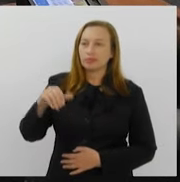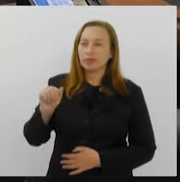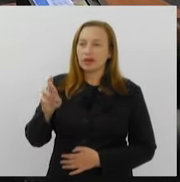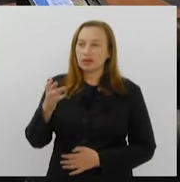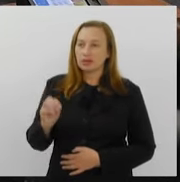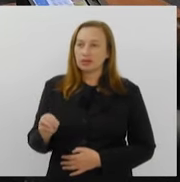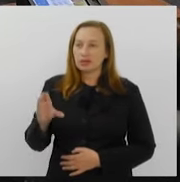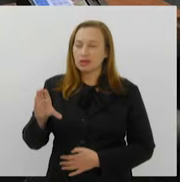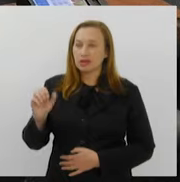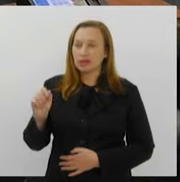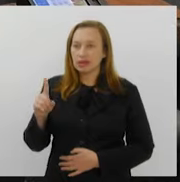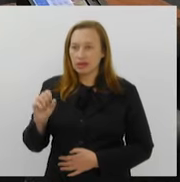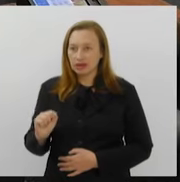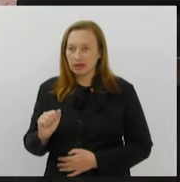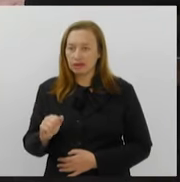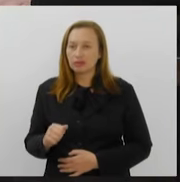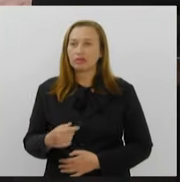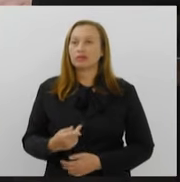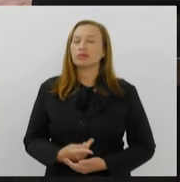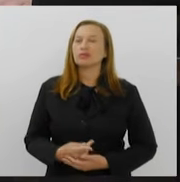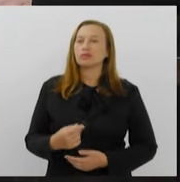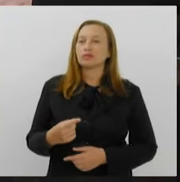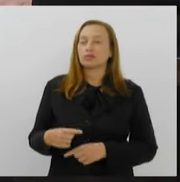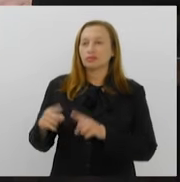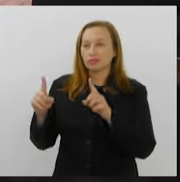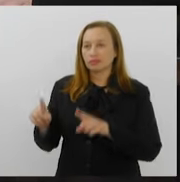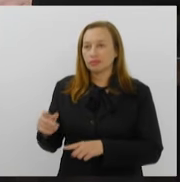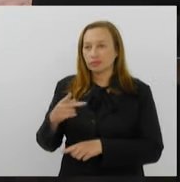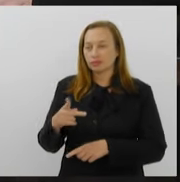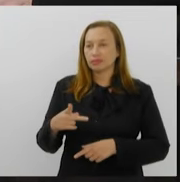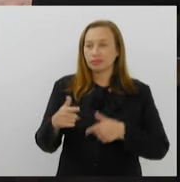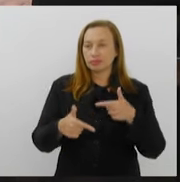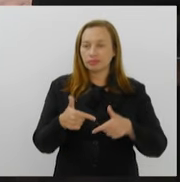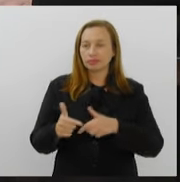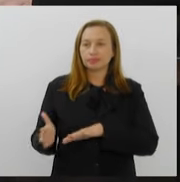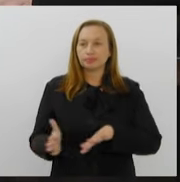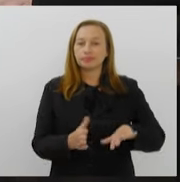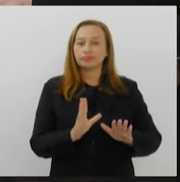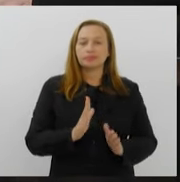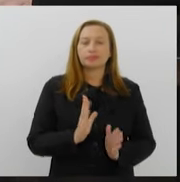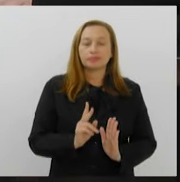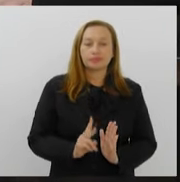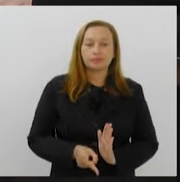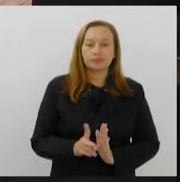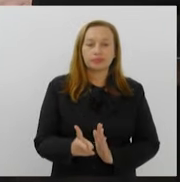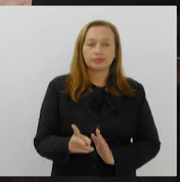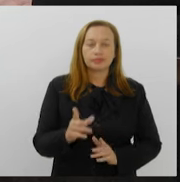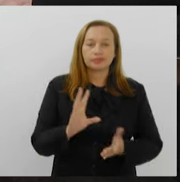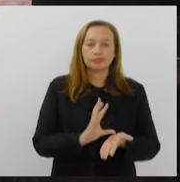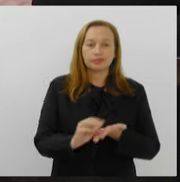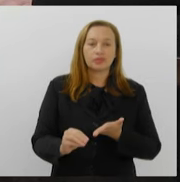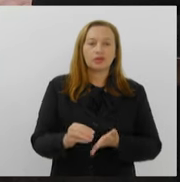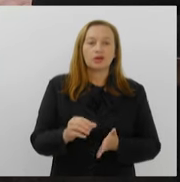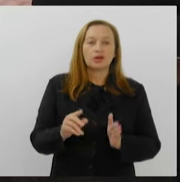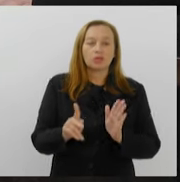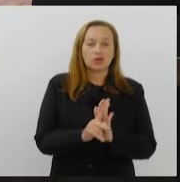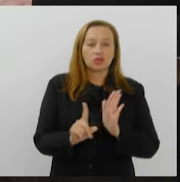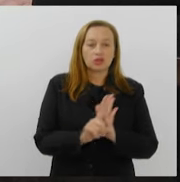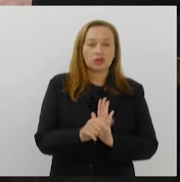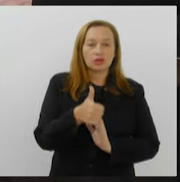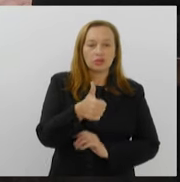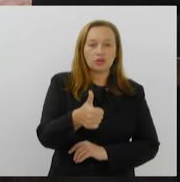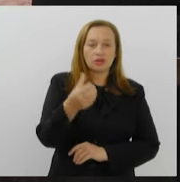falecido trabalhava. Seguindo a nossa pauta, projeto de lei número 1631-A